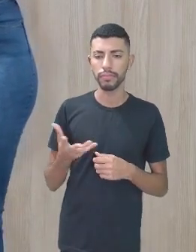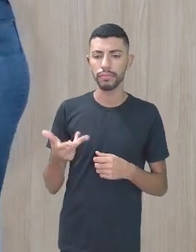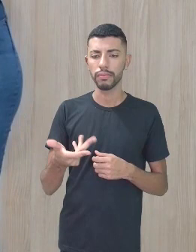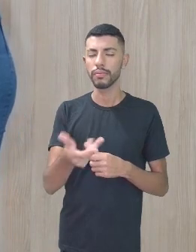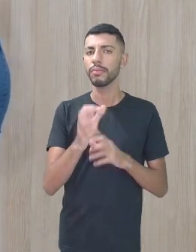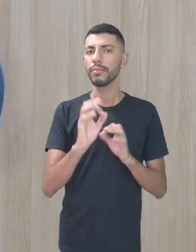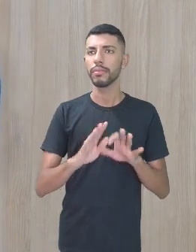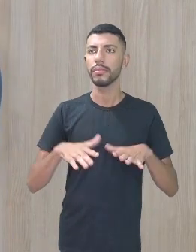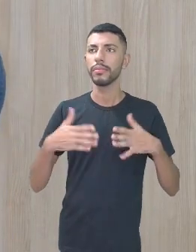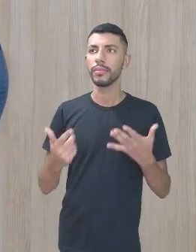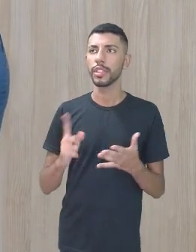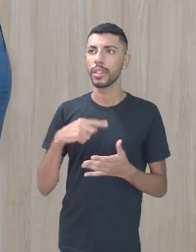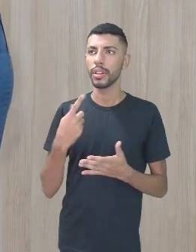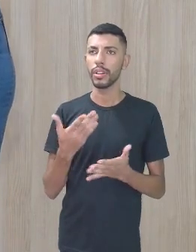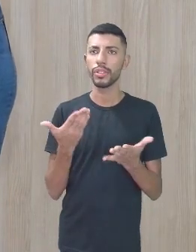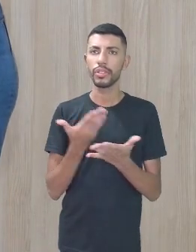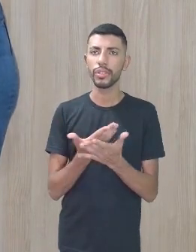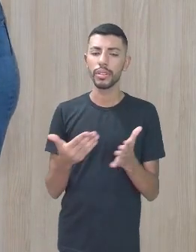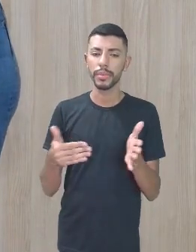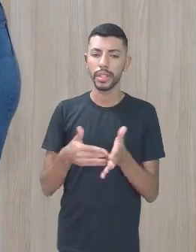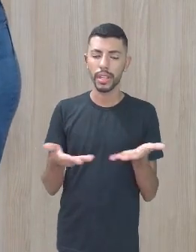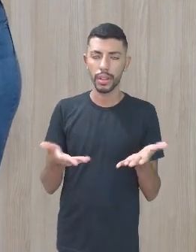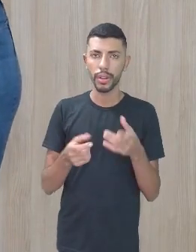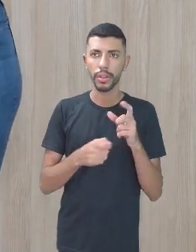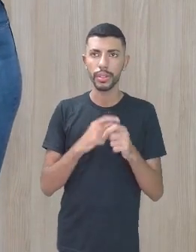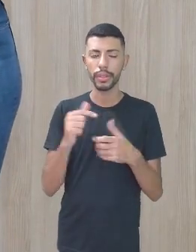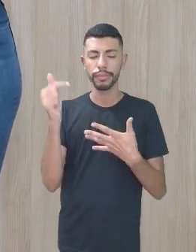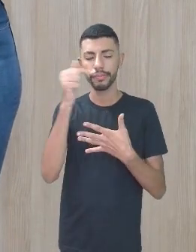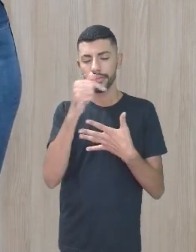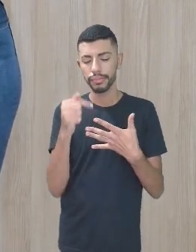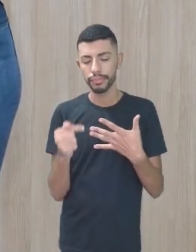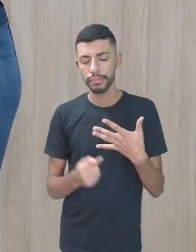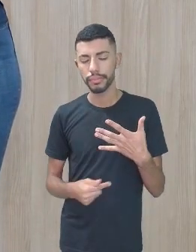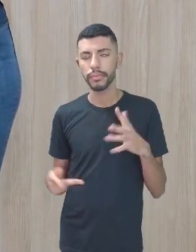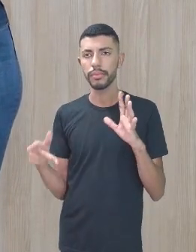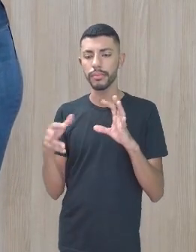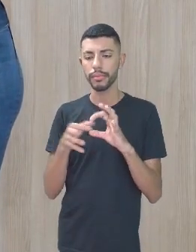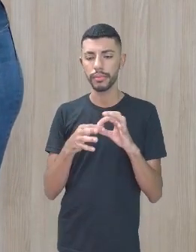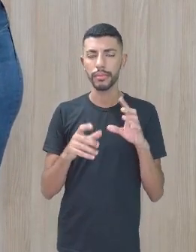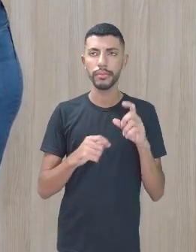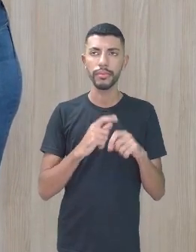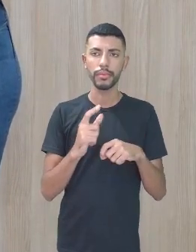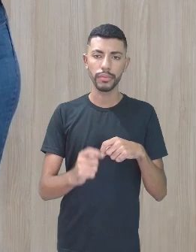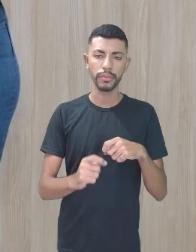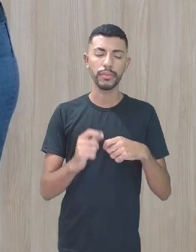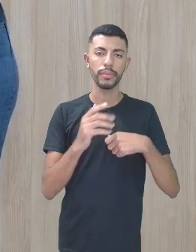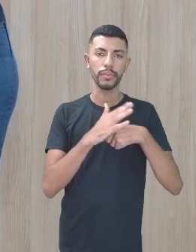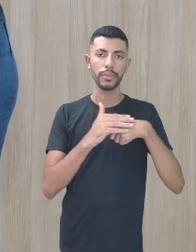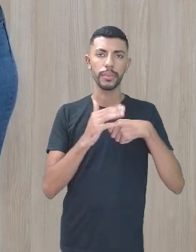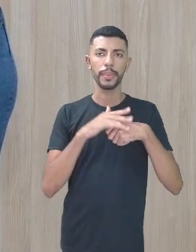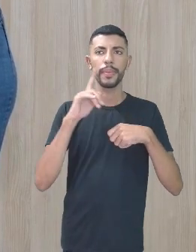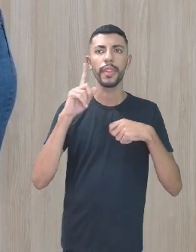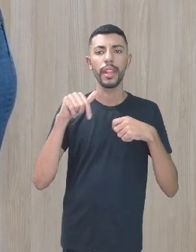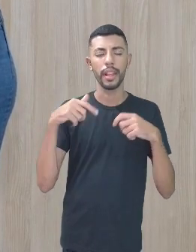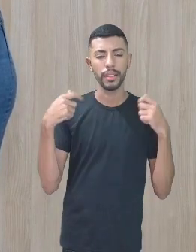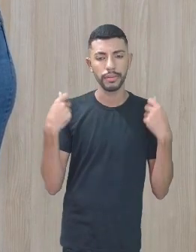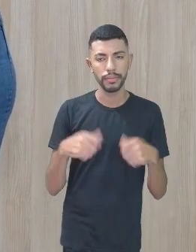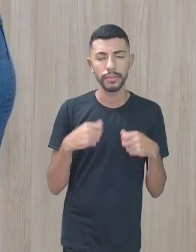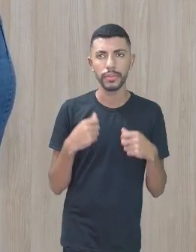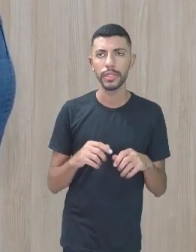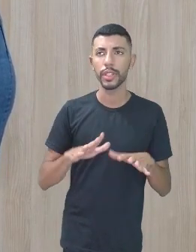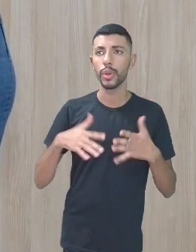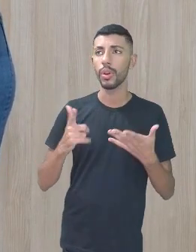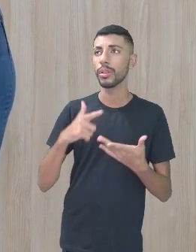Então, a gente viu até agora que esses aspectos que compõem a afetividade, eles são indispensáveis quando a gente pensa